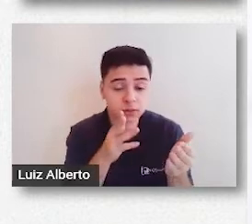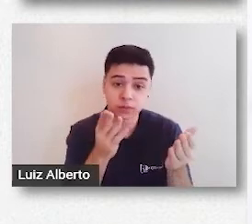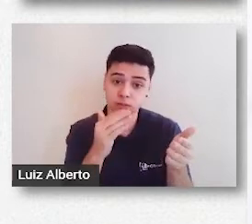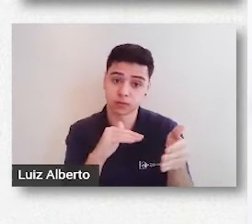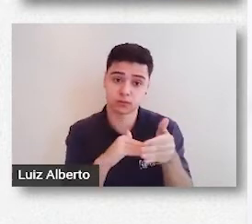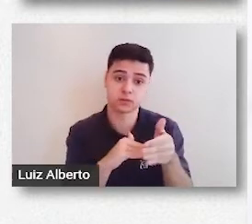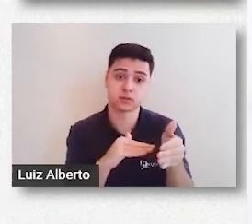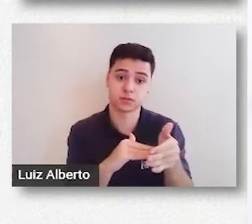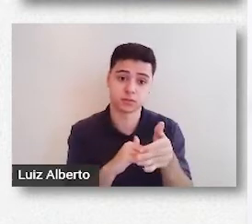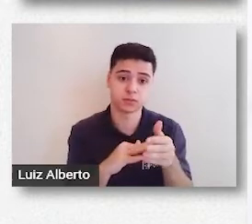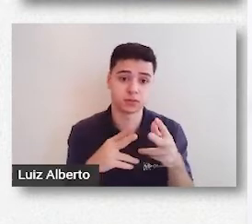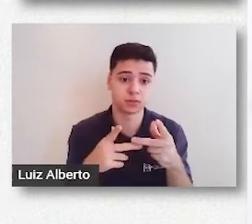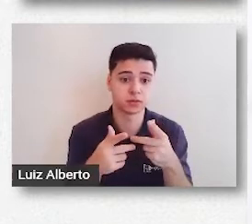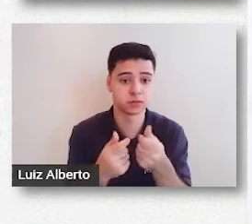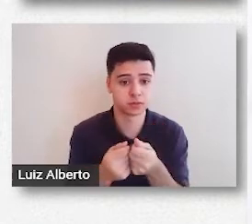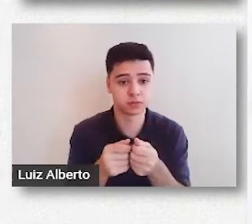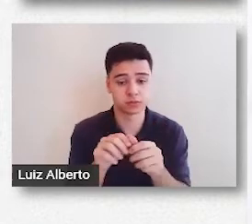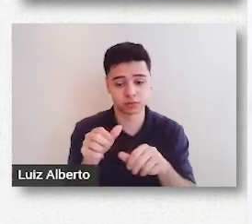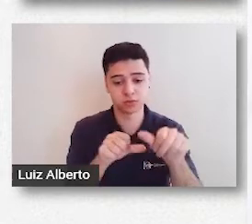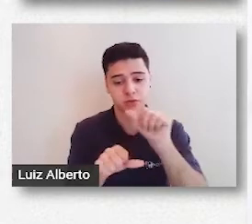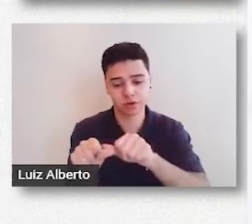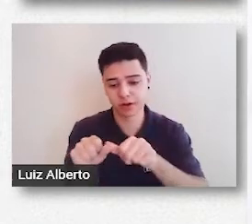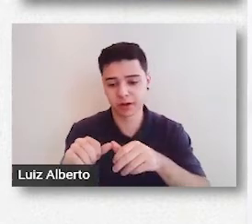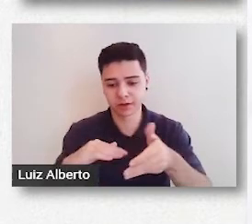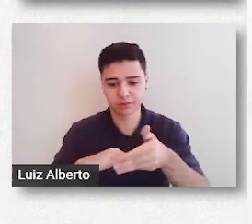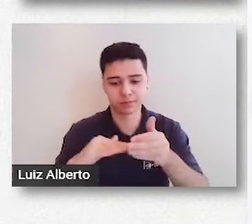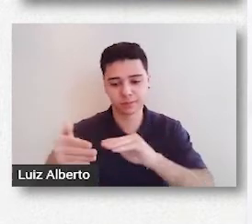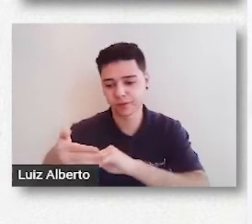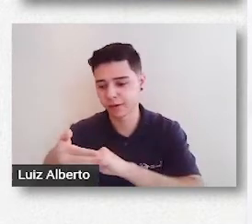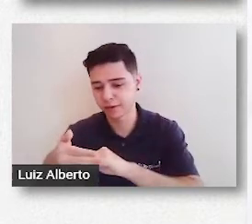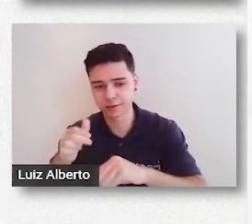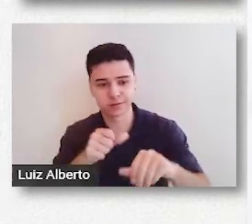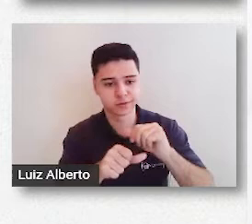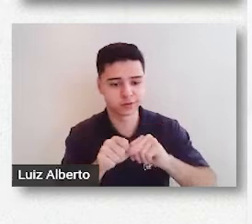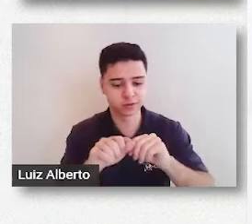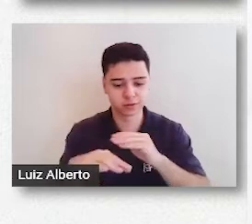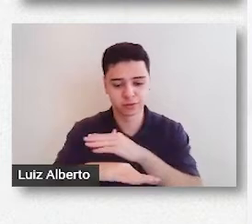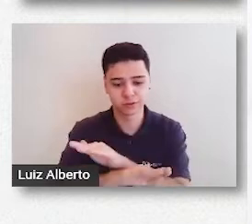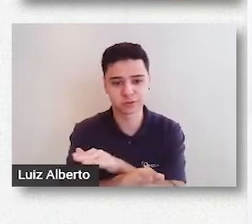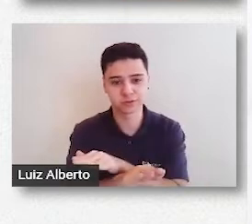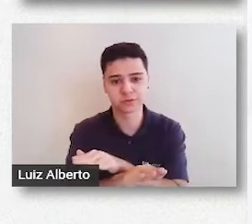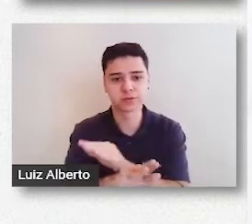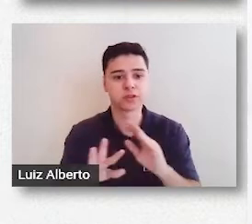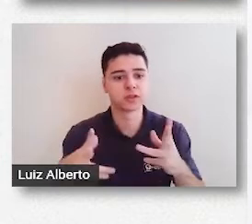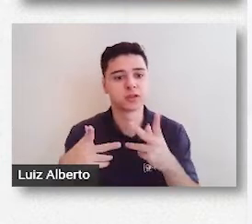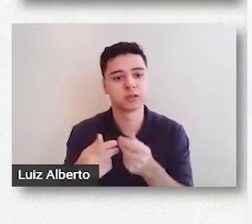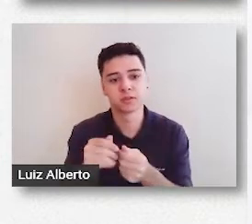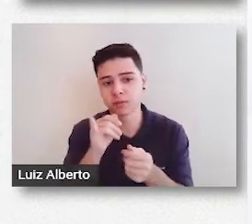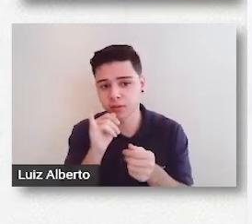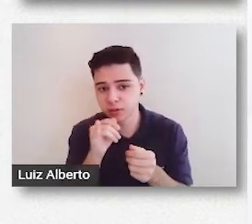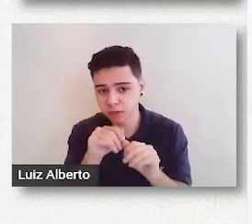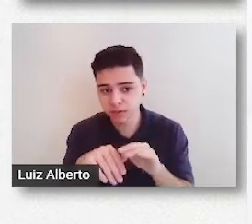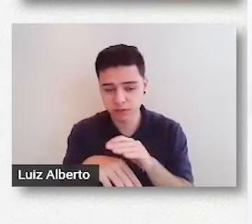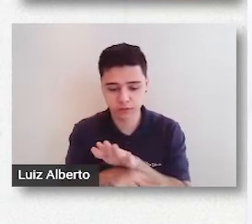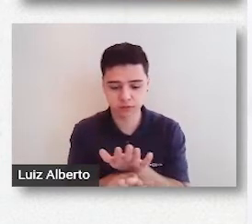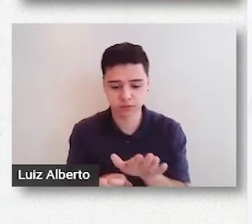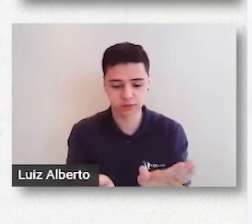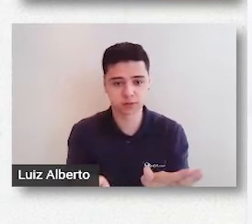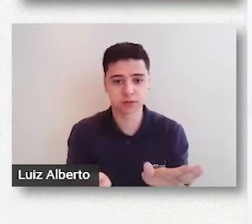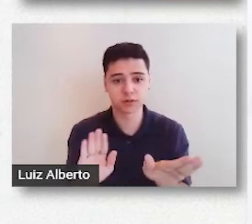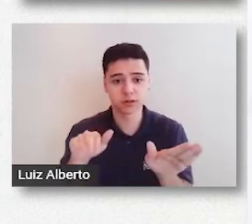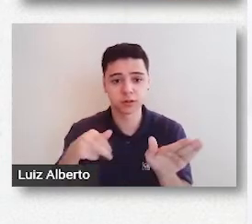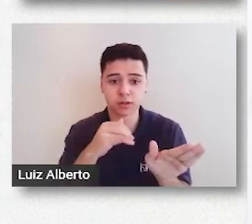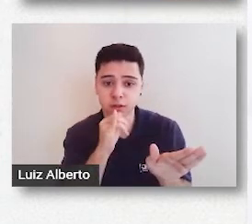gente, dos pés invertidos. Né? Isso é uma característica. Invertidos e abertos, né? Esses